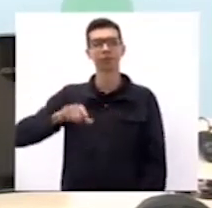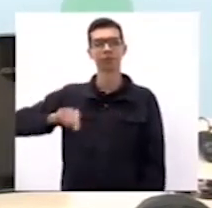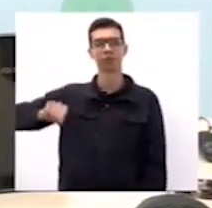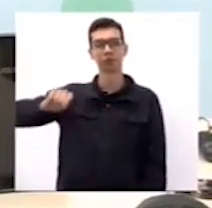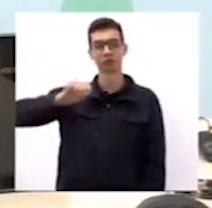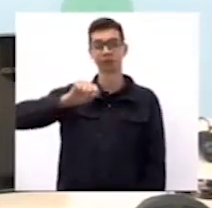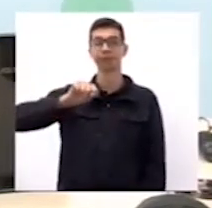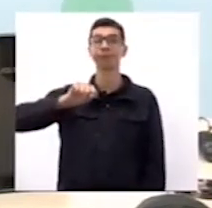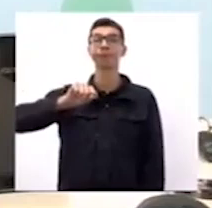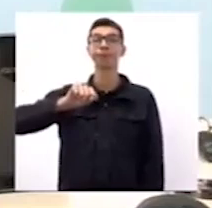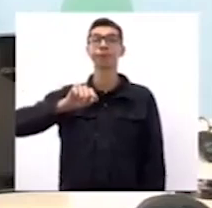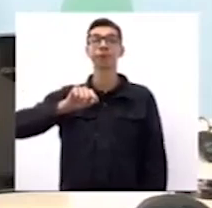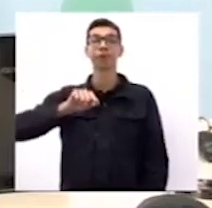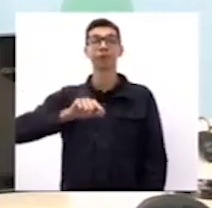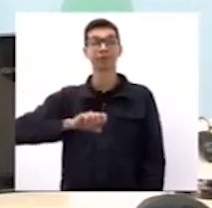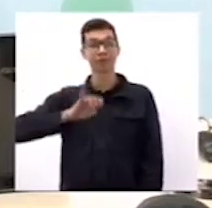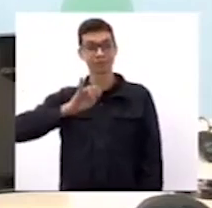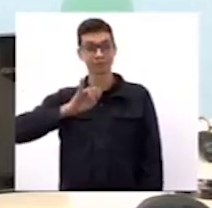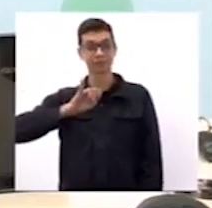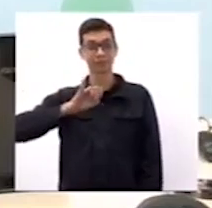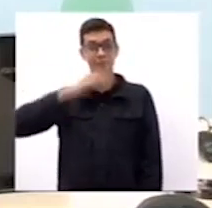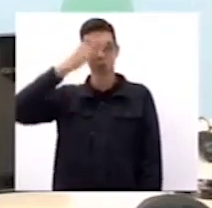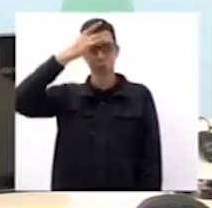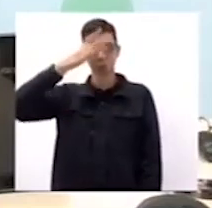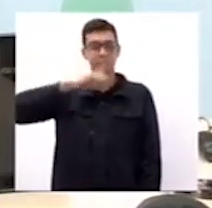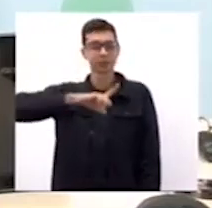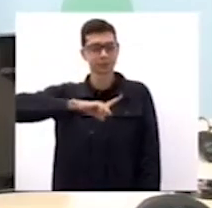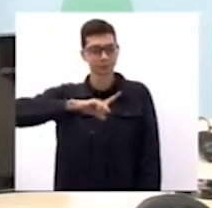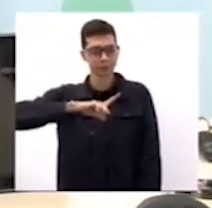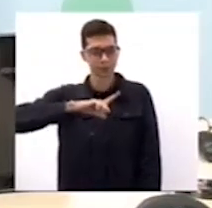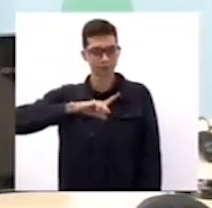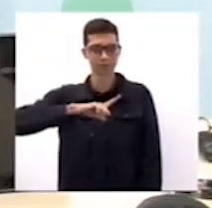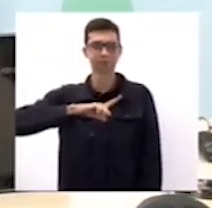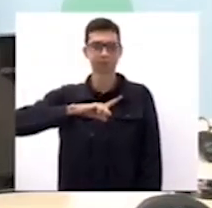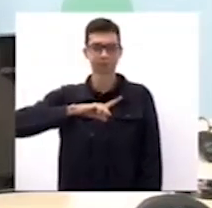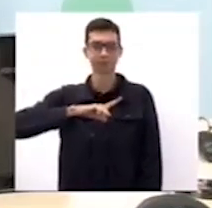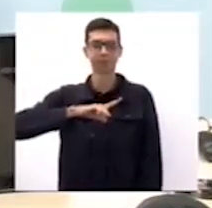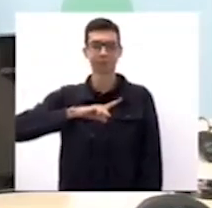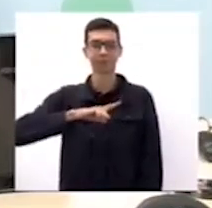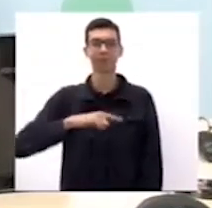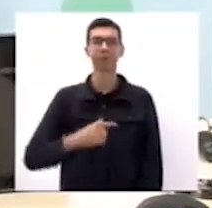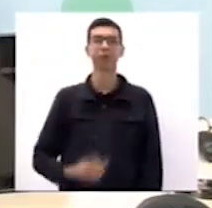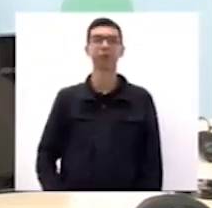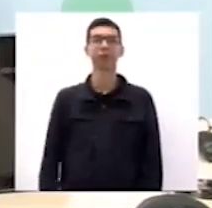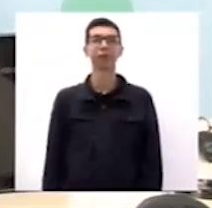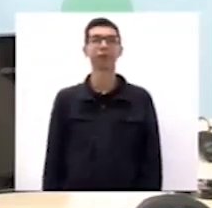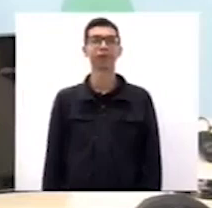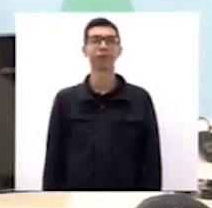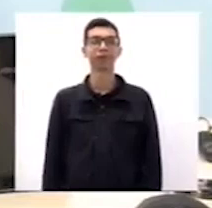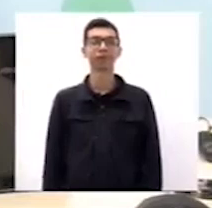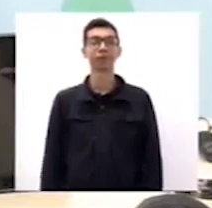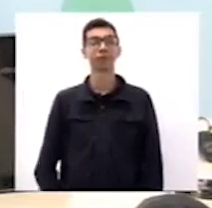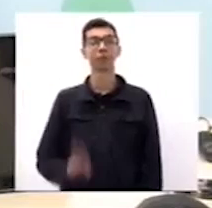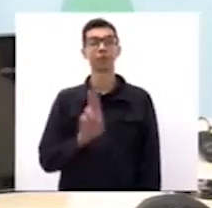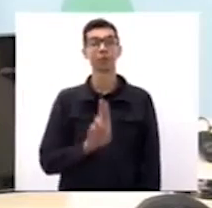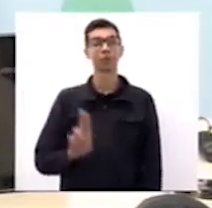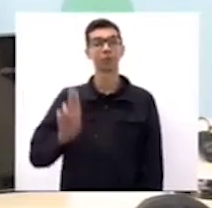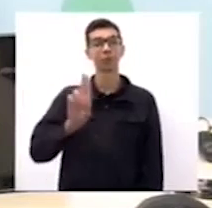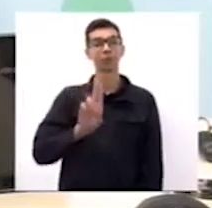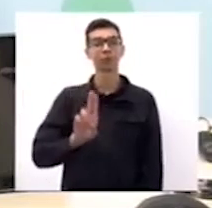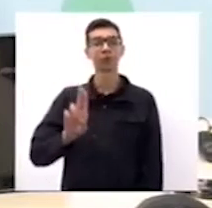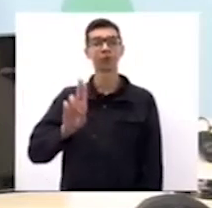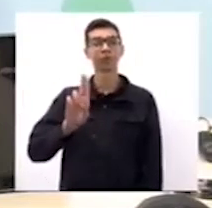essa consciência que somos produtores de conhecimento e tendo esse instrumento, né, como uma ferramenta mesmo para avançar,